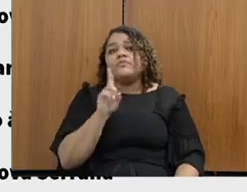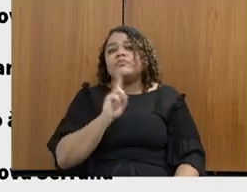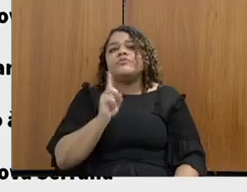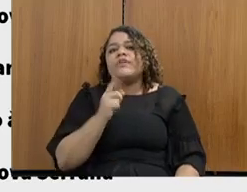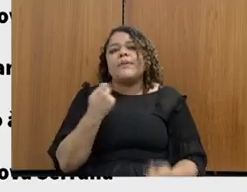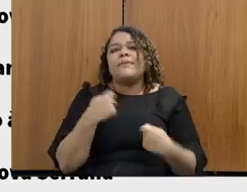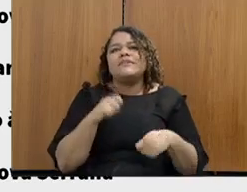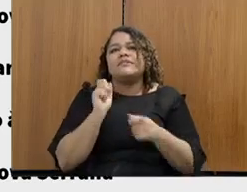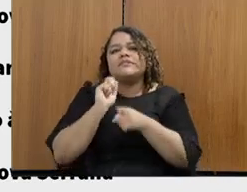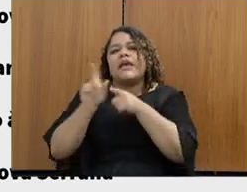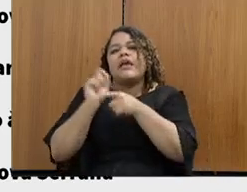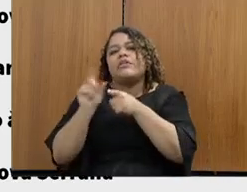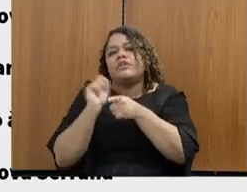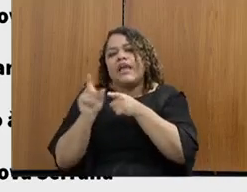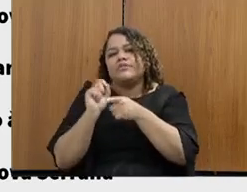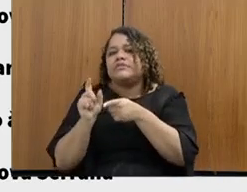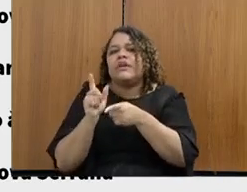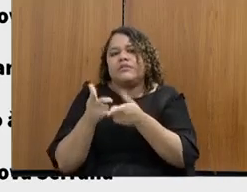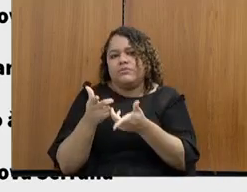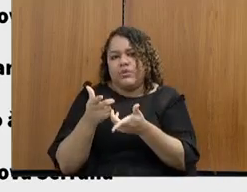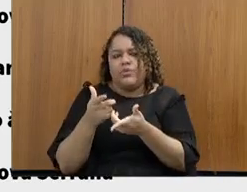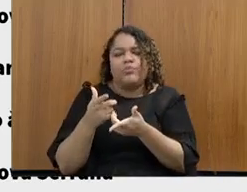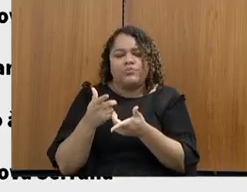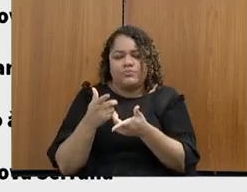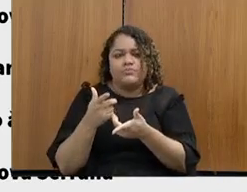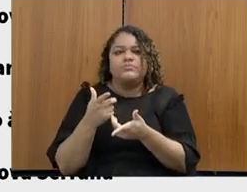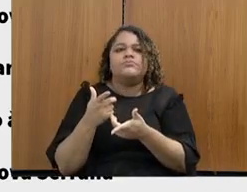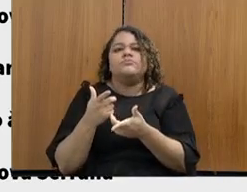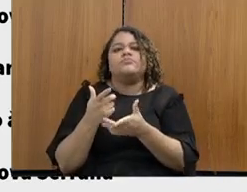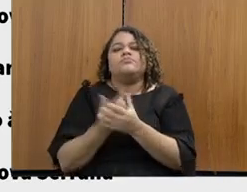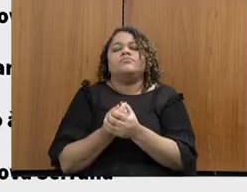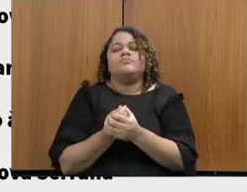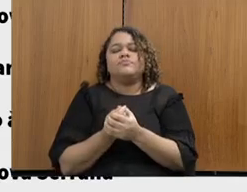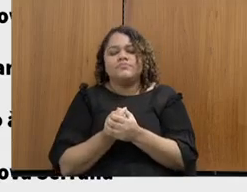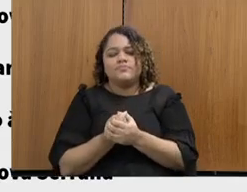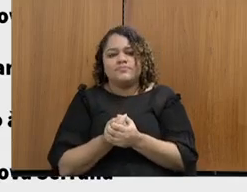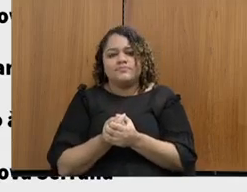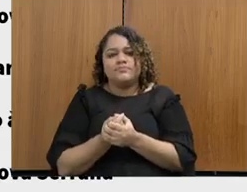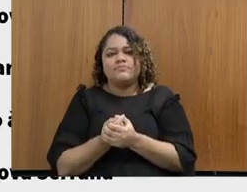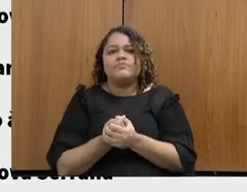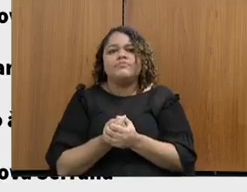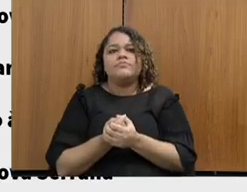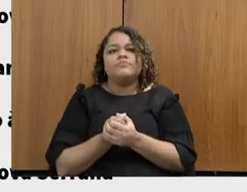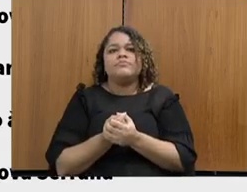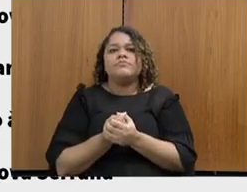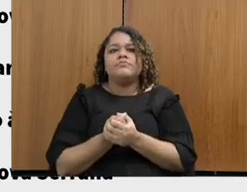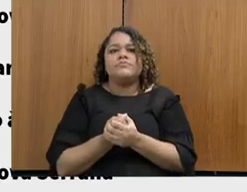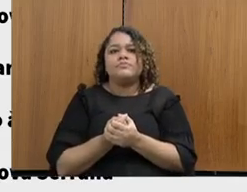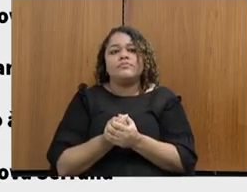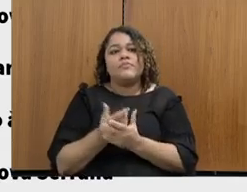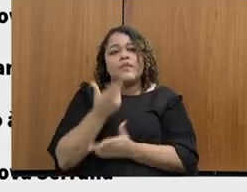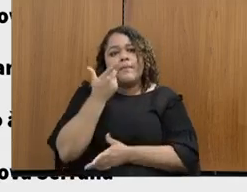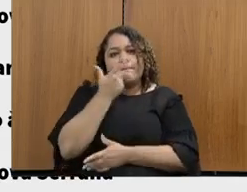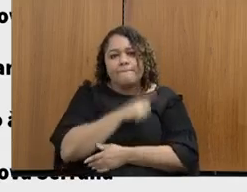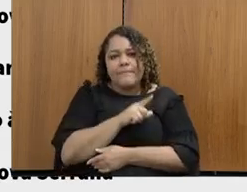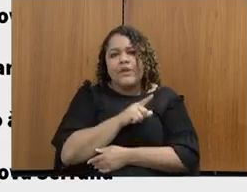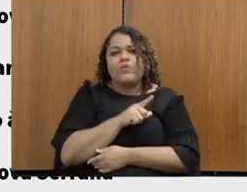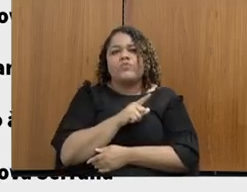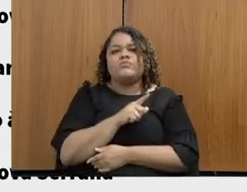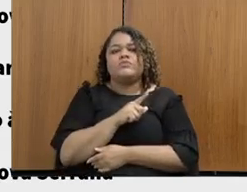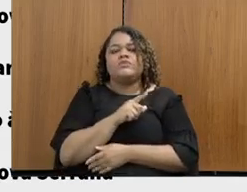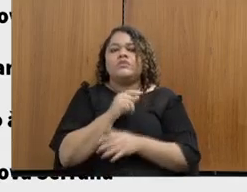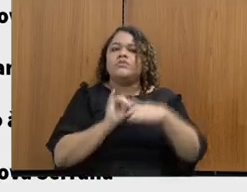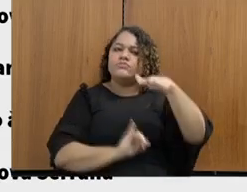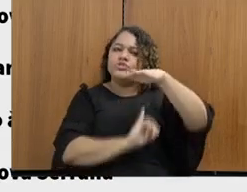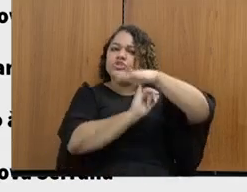locação né no caráter inclusive de uma maior é afirmação da nossa imagem institucional